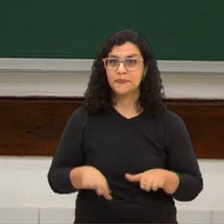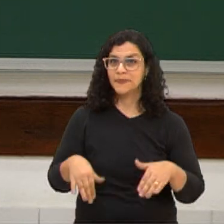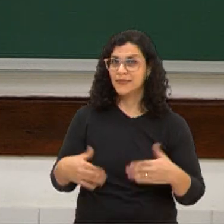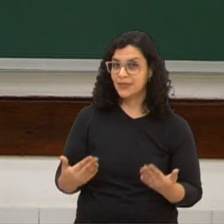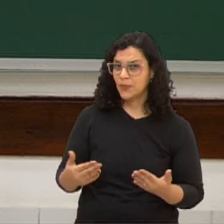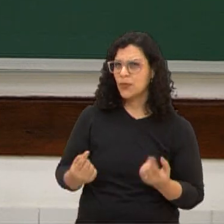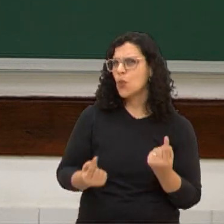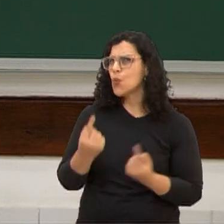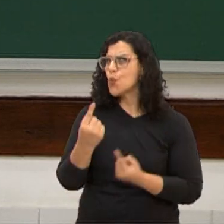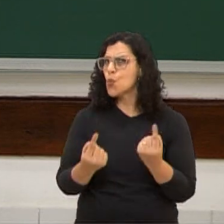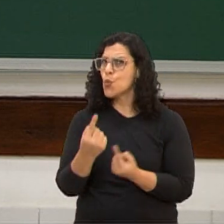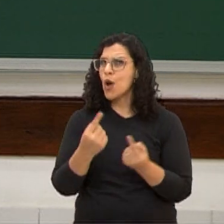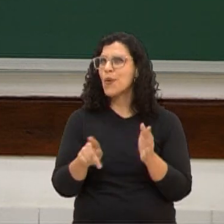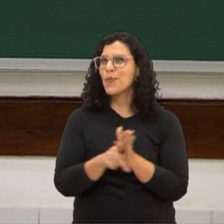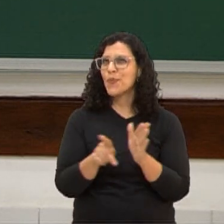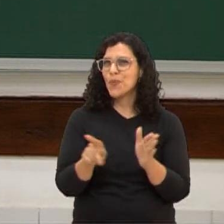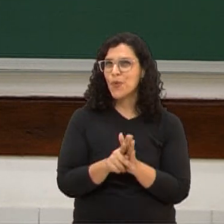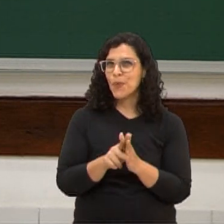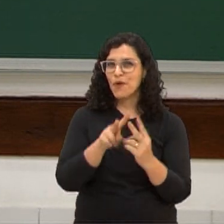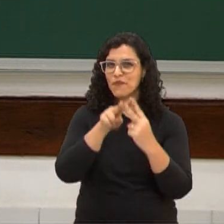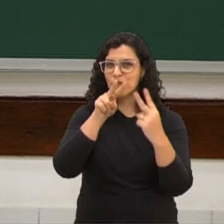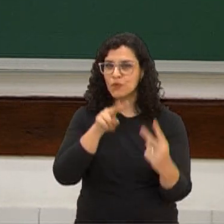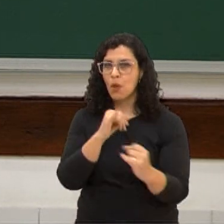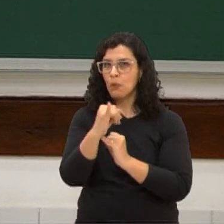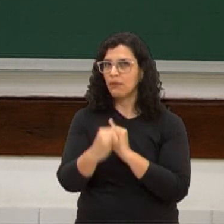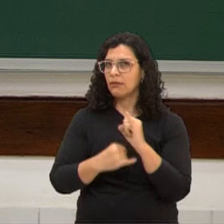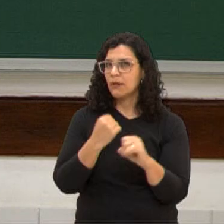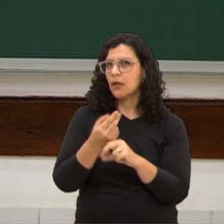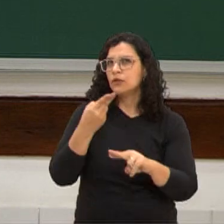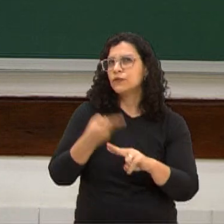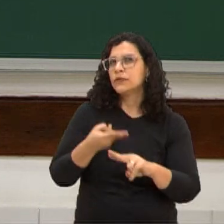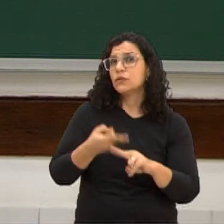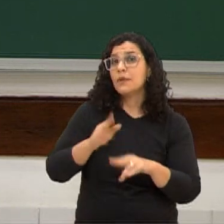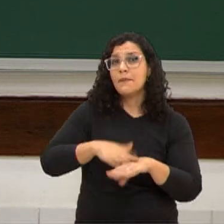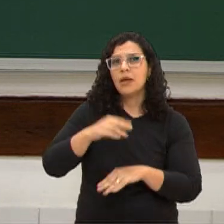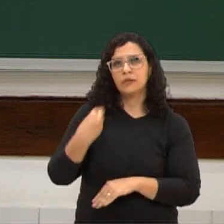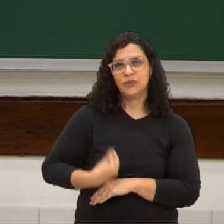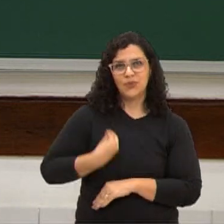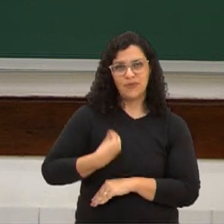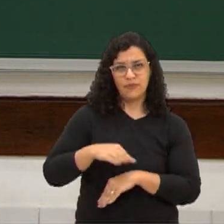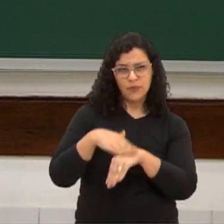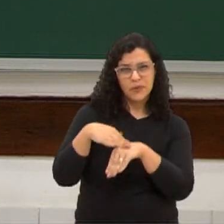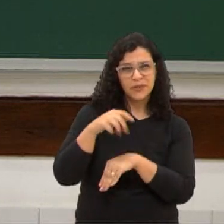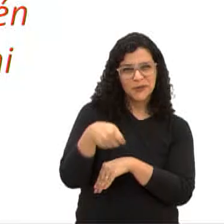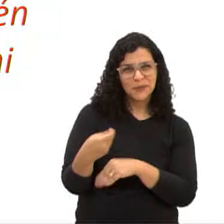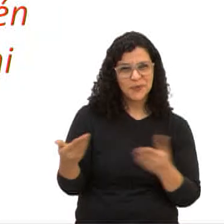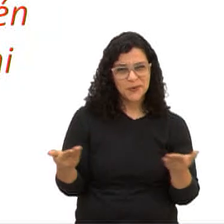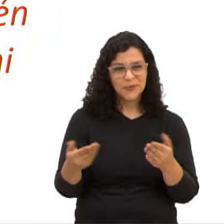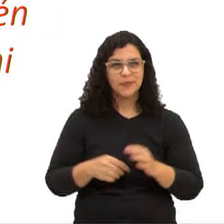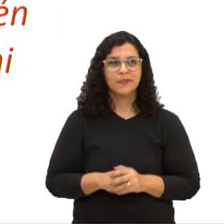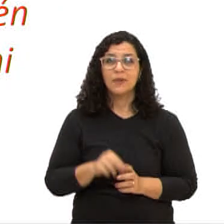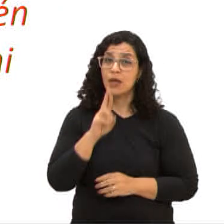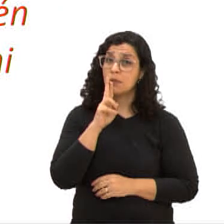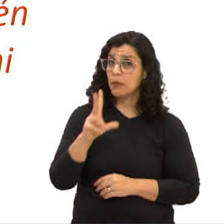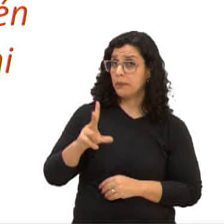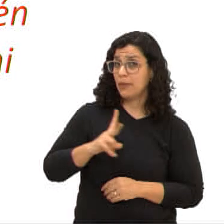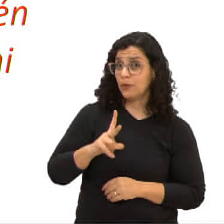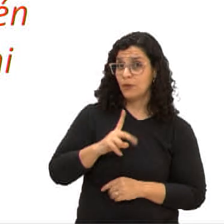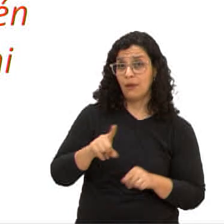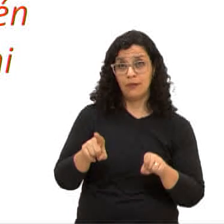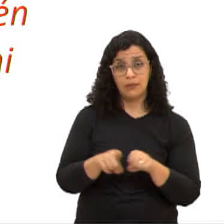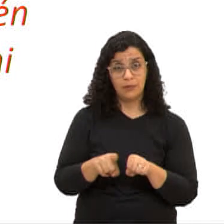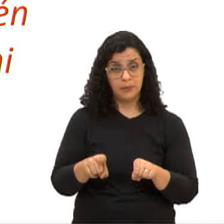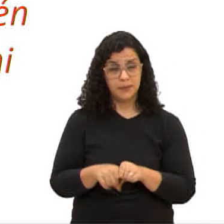E aí, galera, quais são os gêneros digitais que vocês mais usam no dia a dia de vocês? Vamos conversar um pouquinho, né? É uma resposta pessoal,